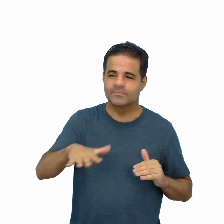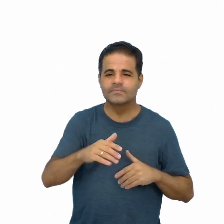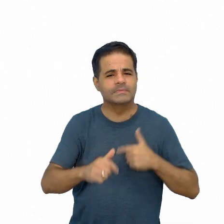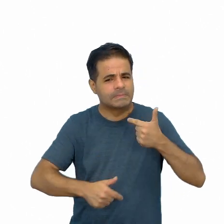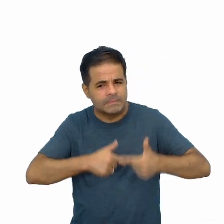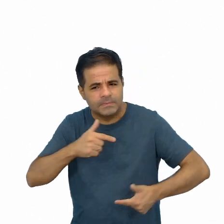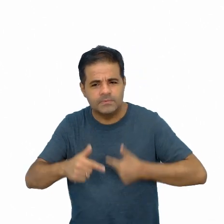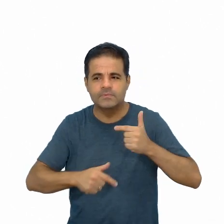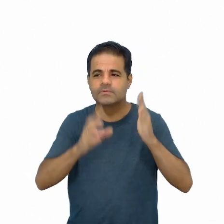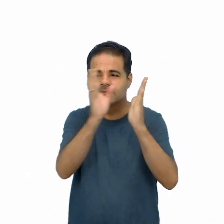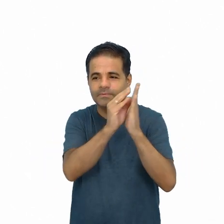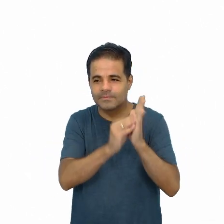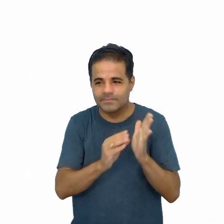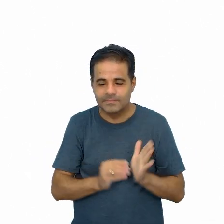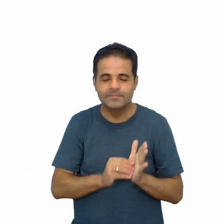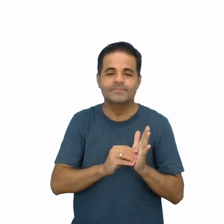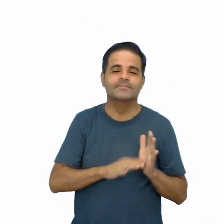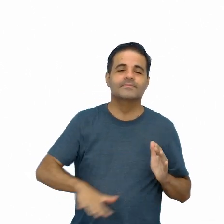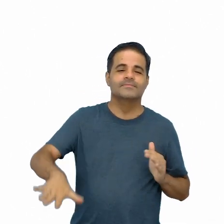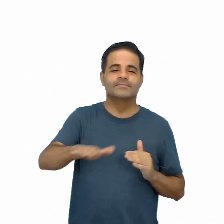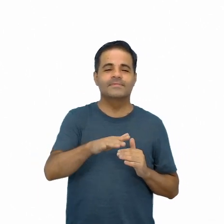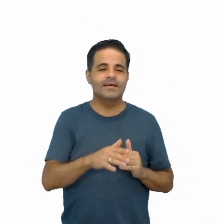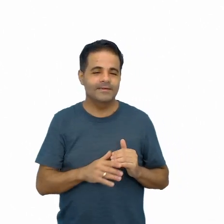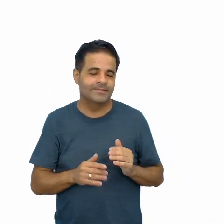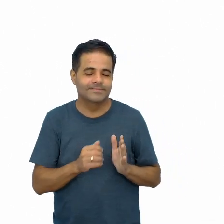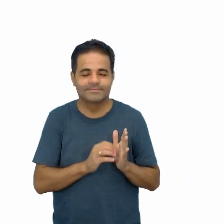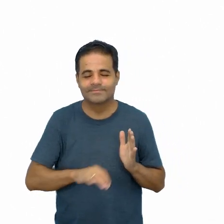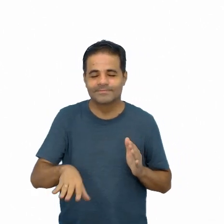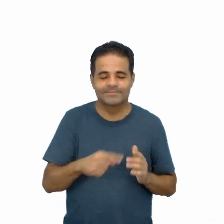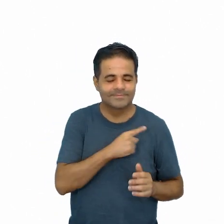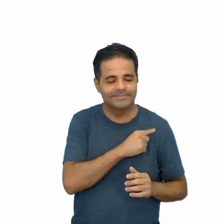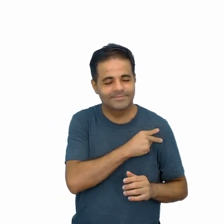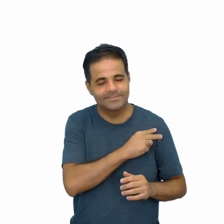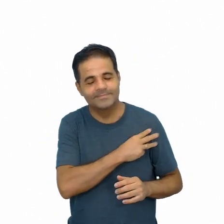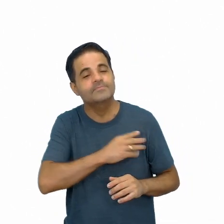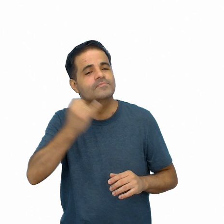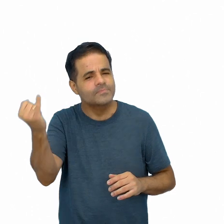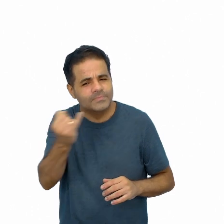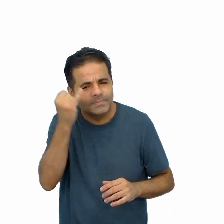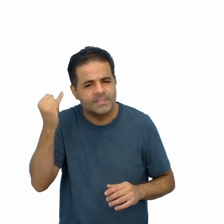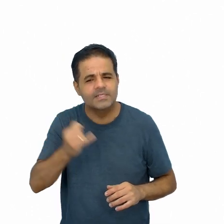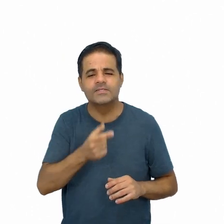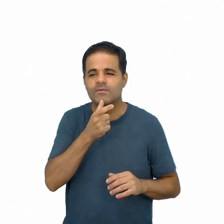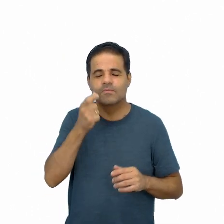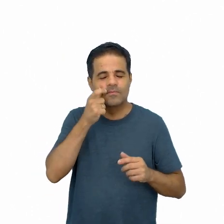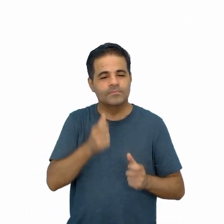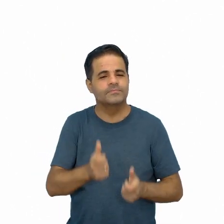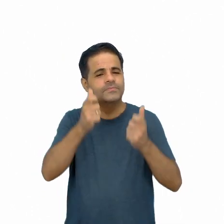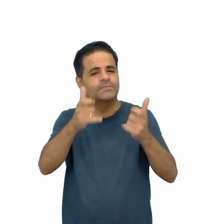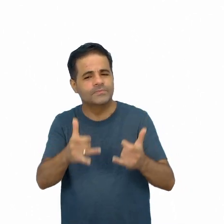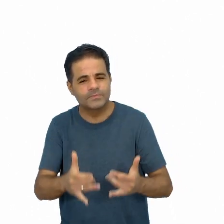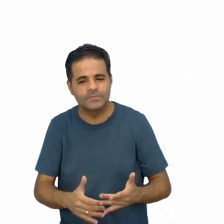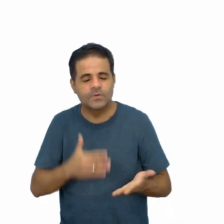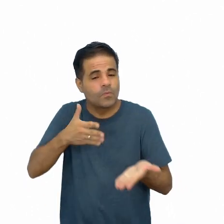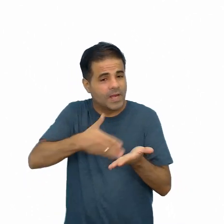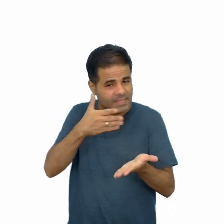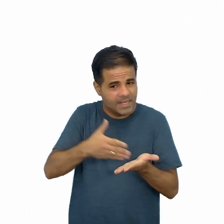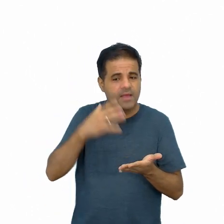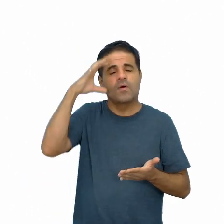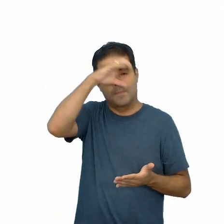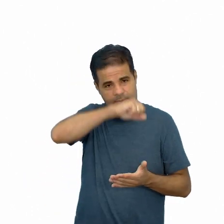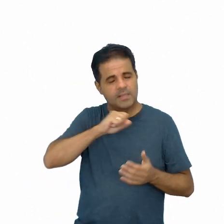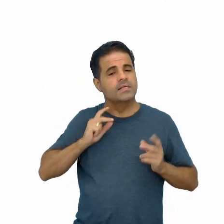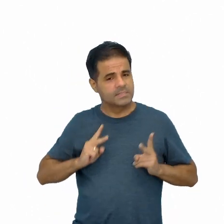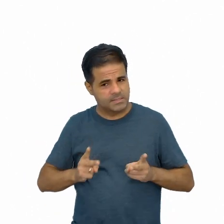pautar cadernos de outras séries, de outros anos séries. É importante reforçar, né, que o caderno Aprender